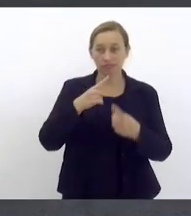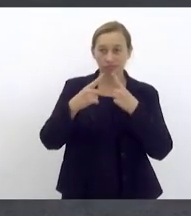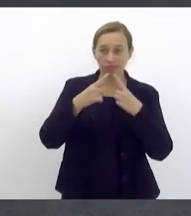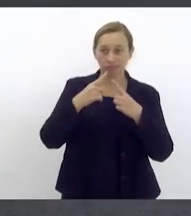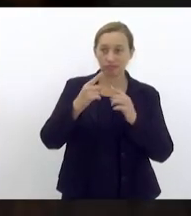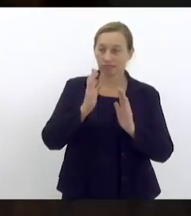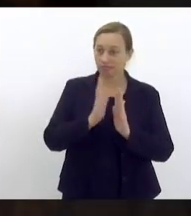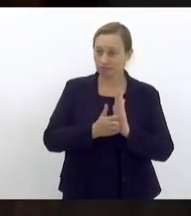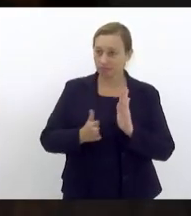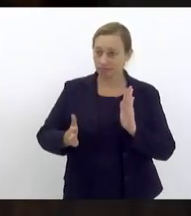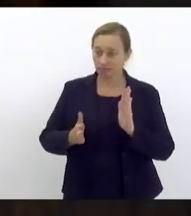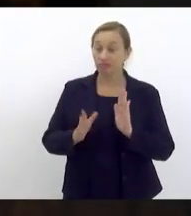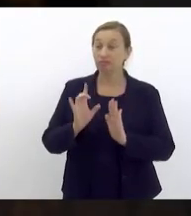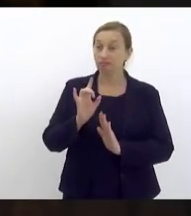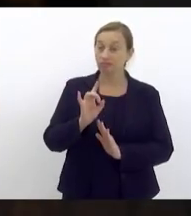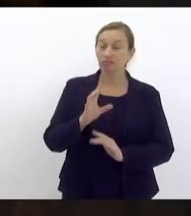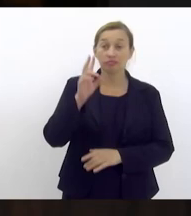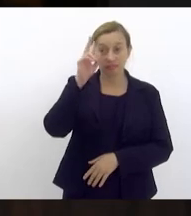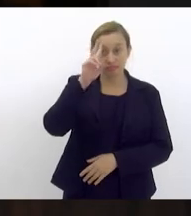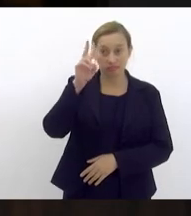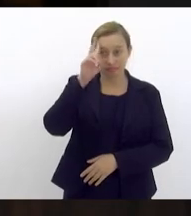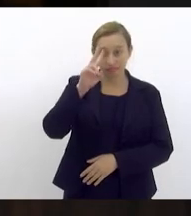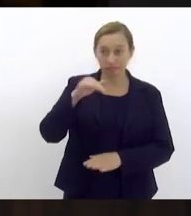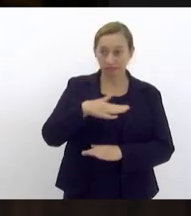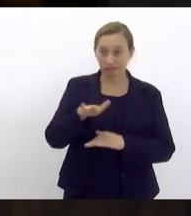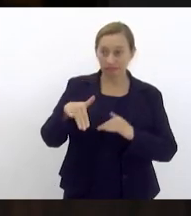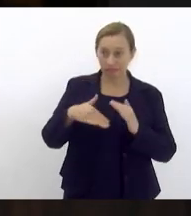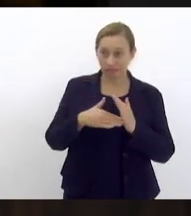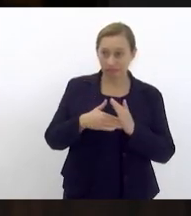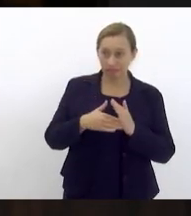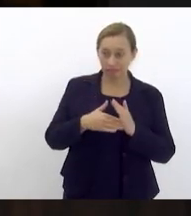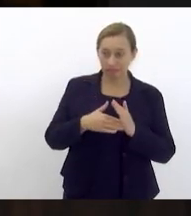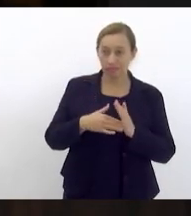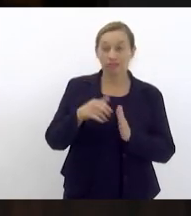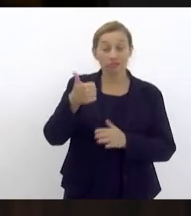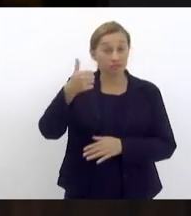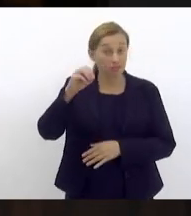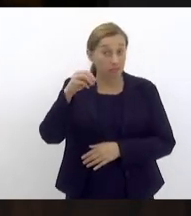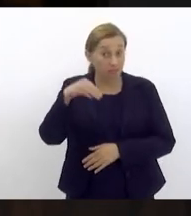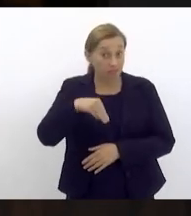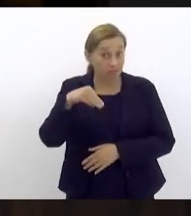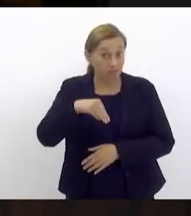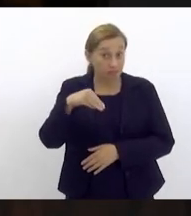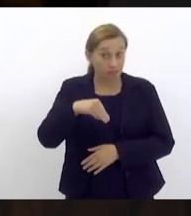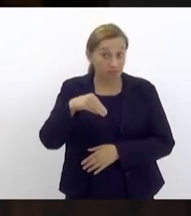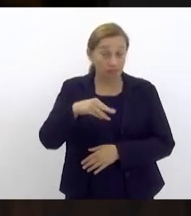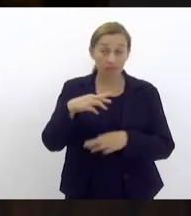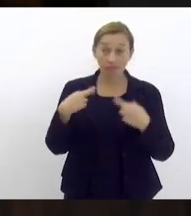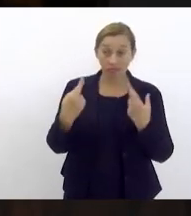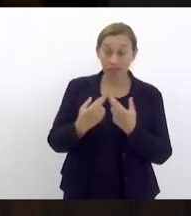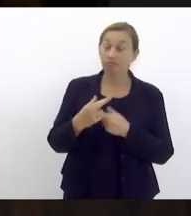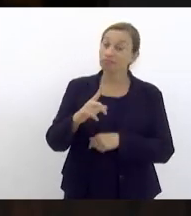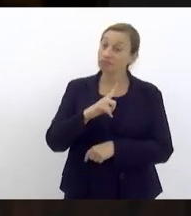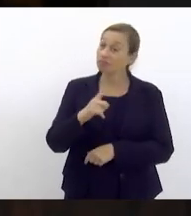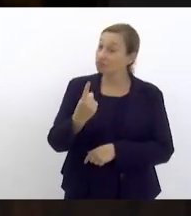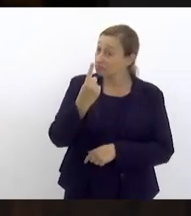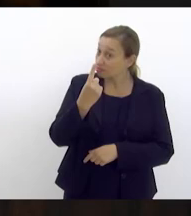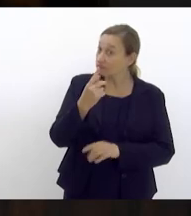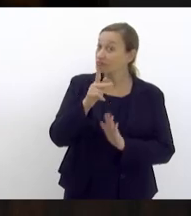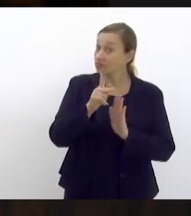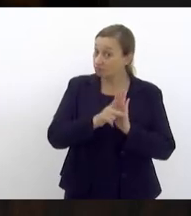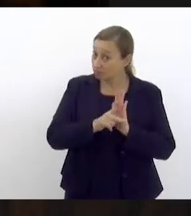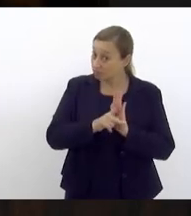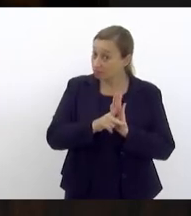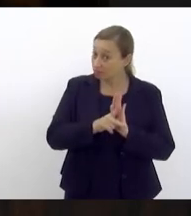lembrando só a todos que prorrogamos só 10 minutos da sessão e ainda tem um ainda